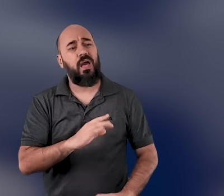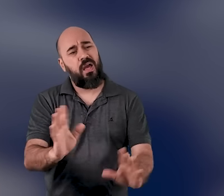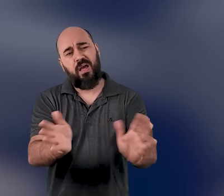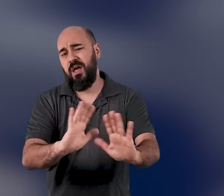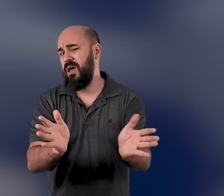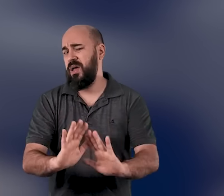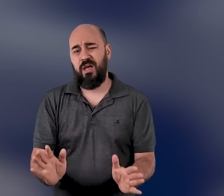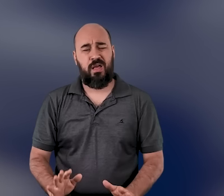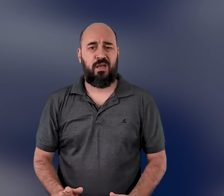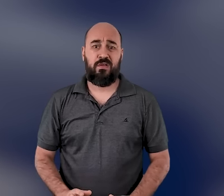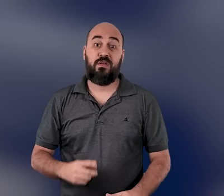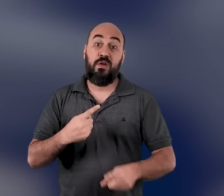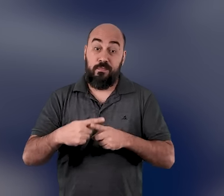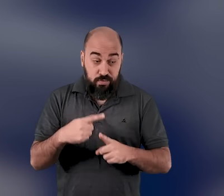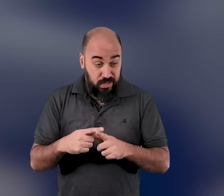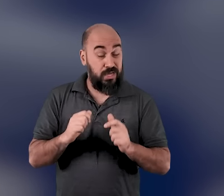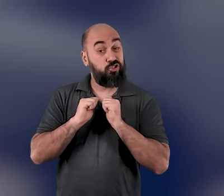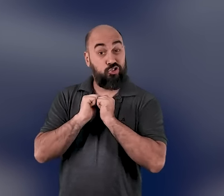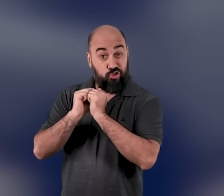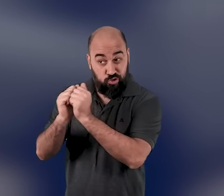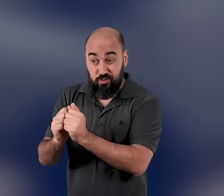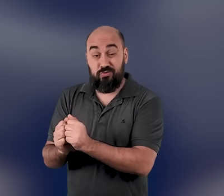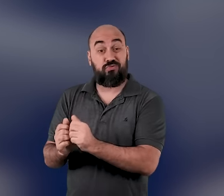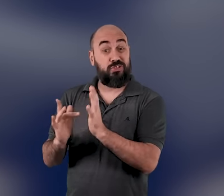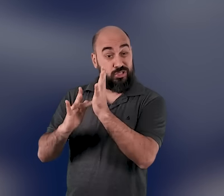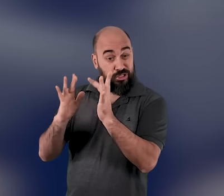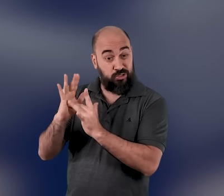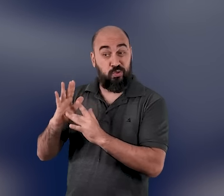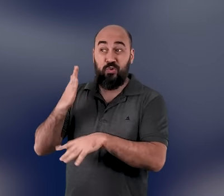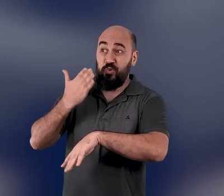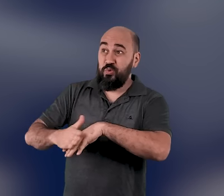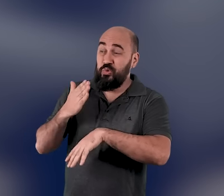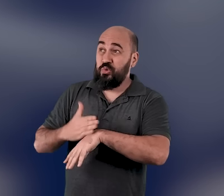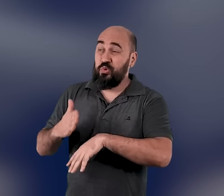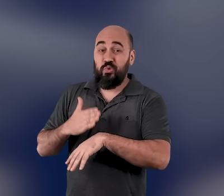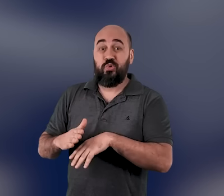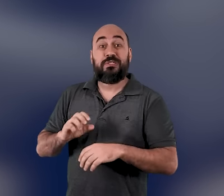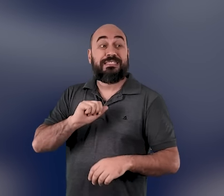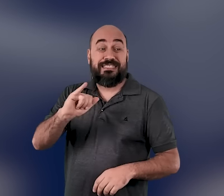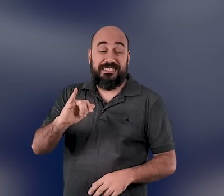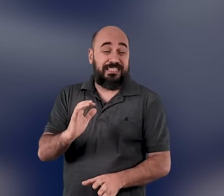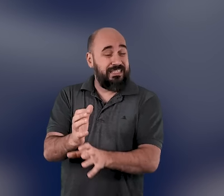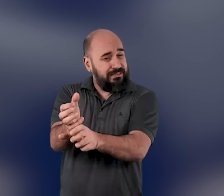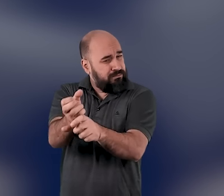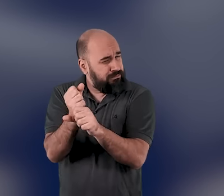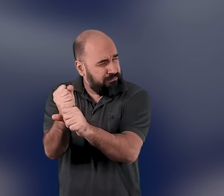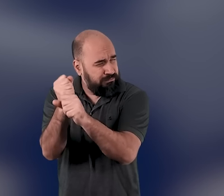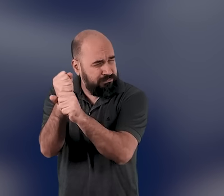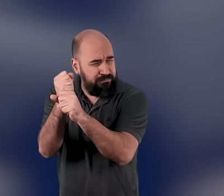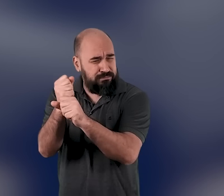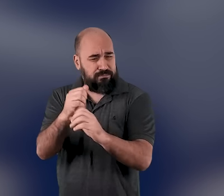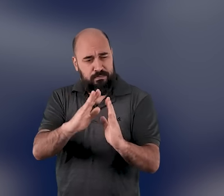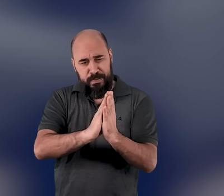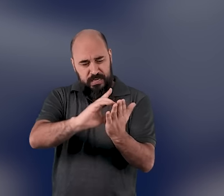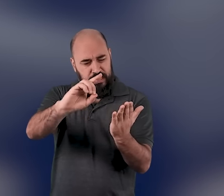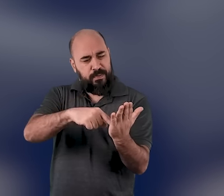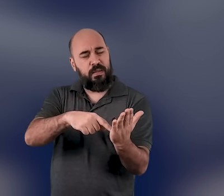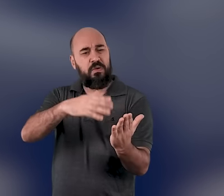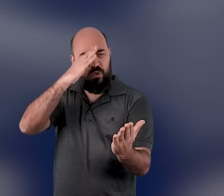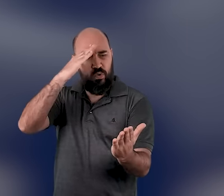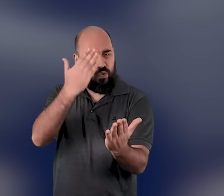tornado participantes de Cristo, se de fato guardarmos firme até o fim a confiança que desde o